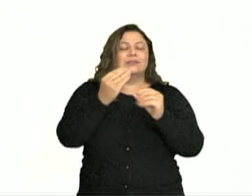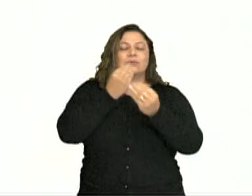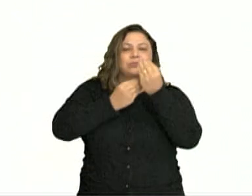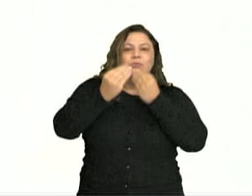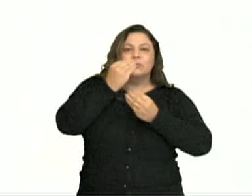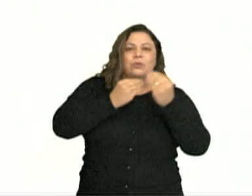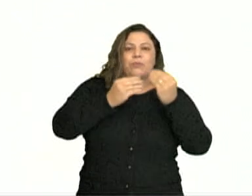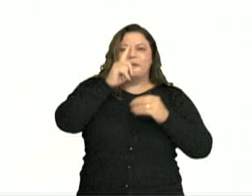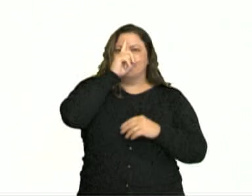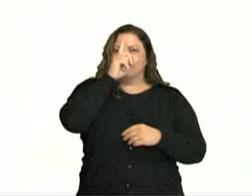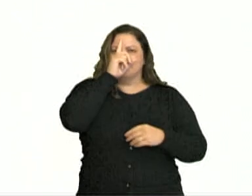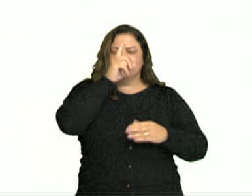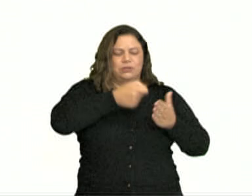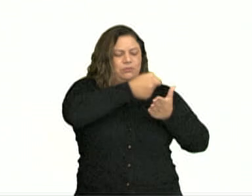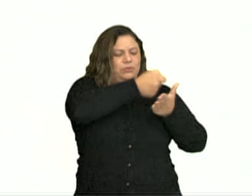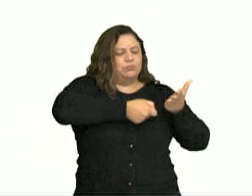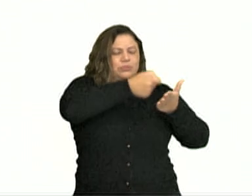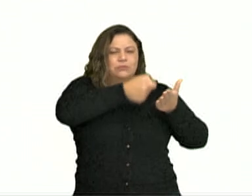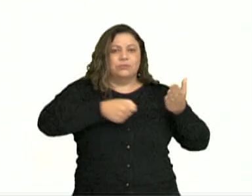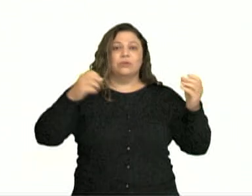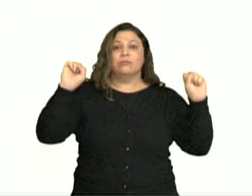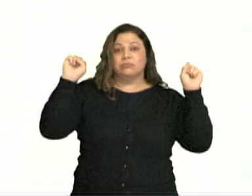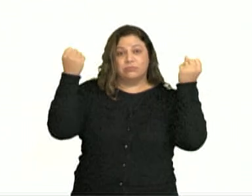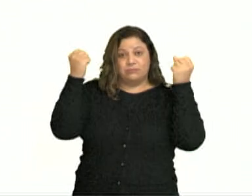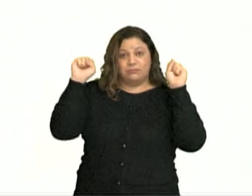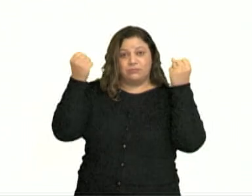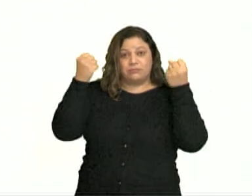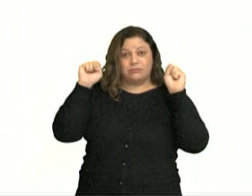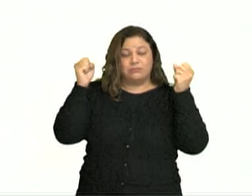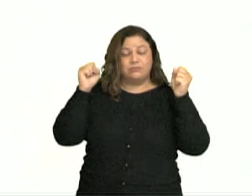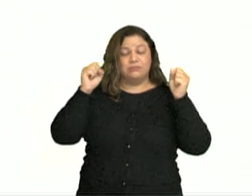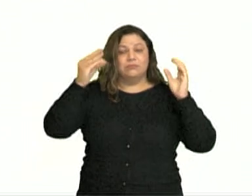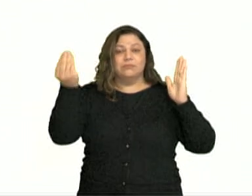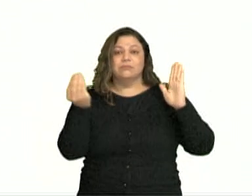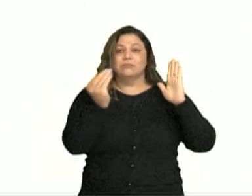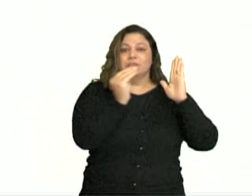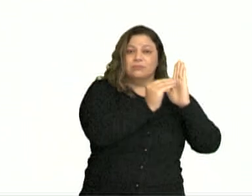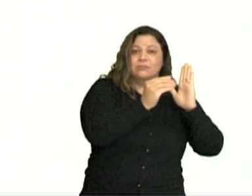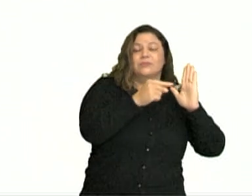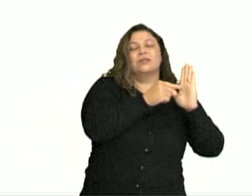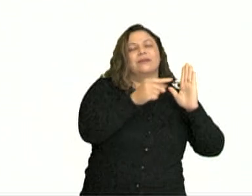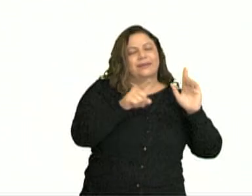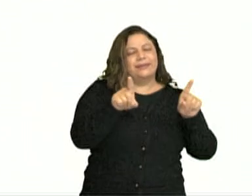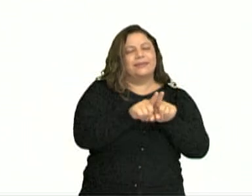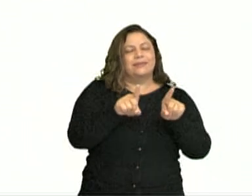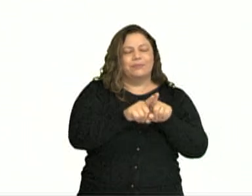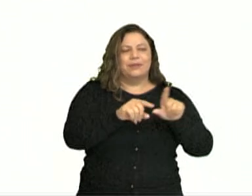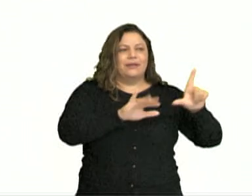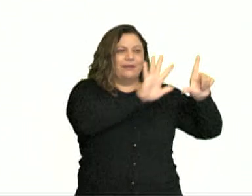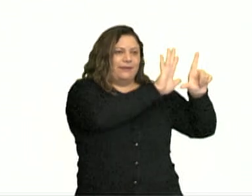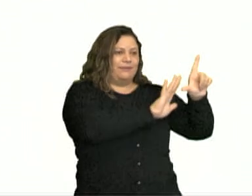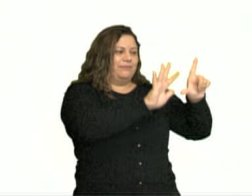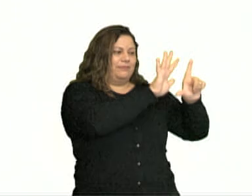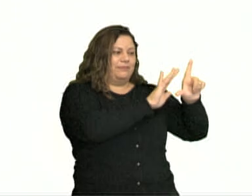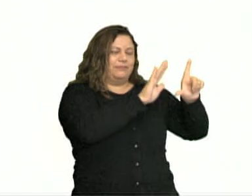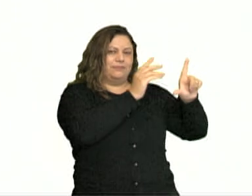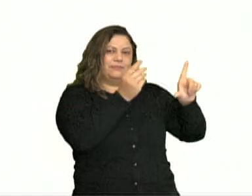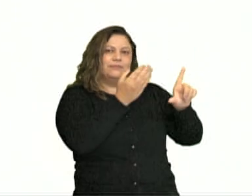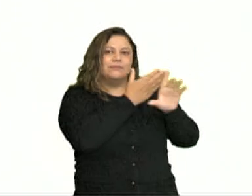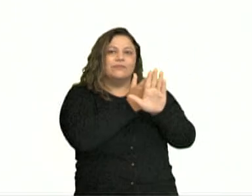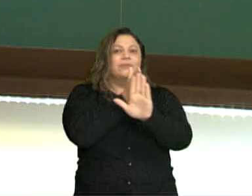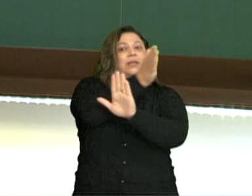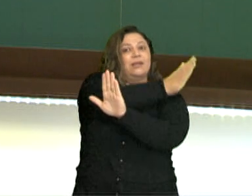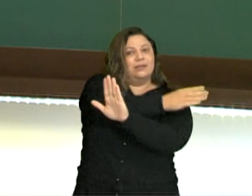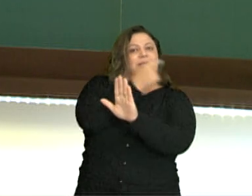alimentação? Caso faça alguma atividade física, não esqueça de mencioná-la e você pode estar acessando o QR Code anterior, onde